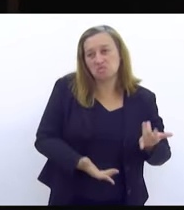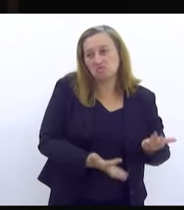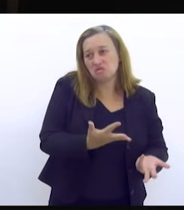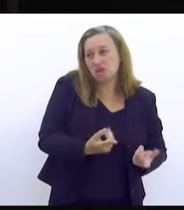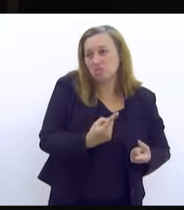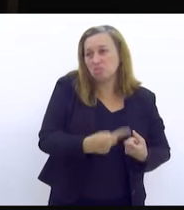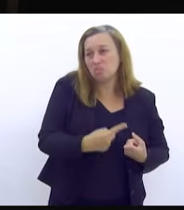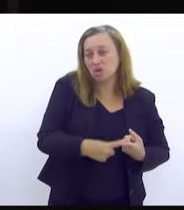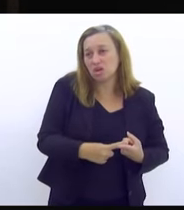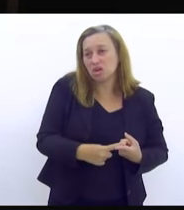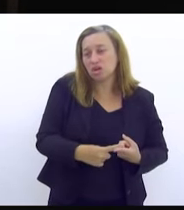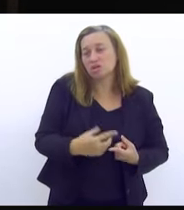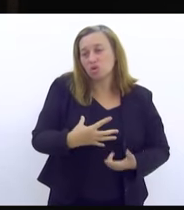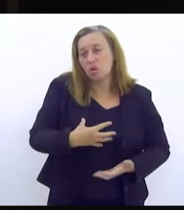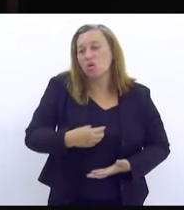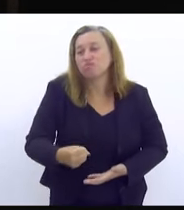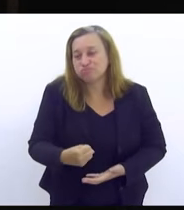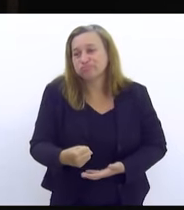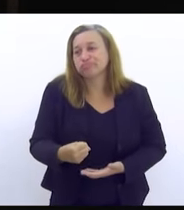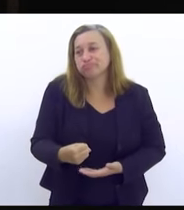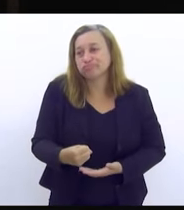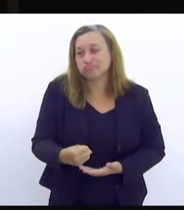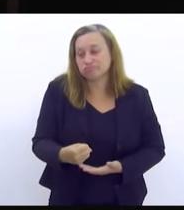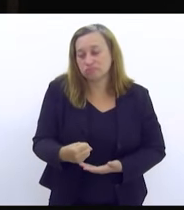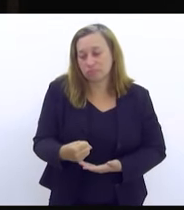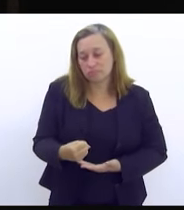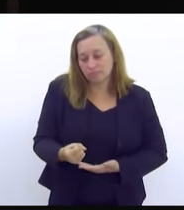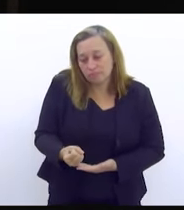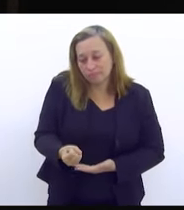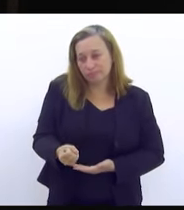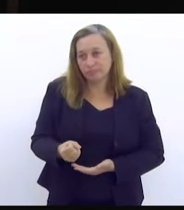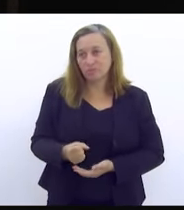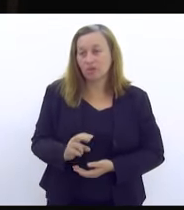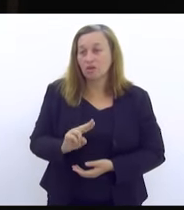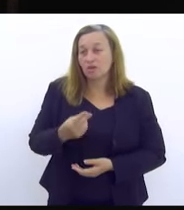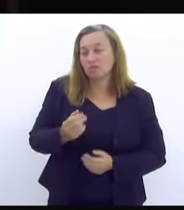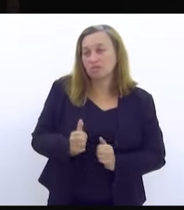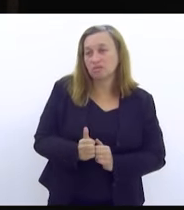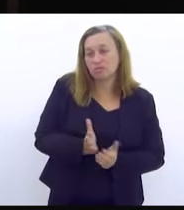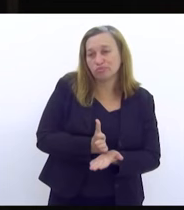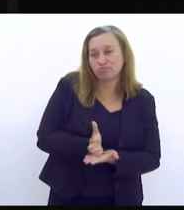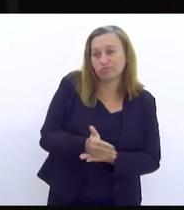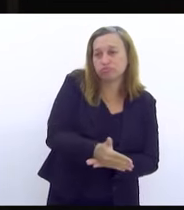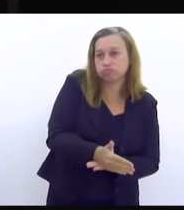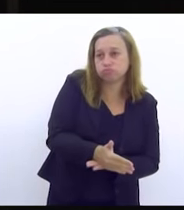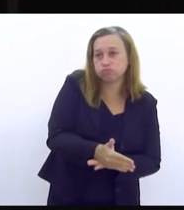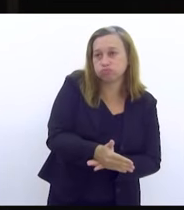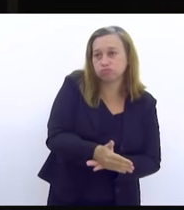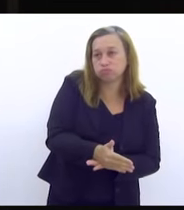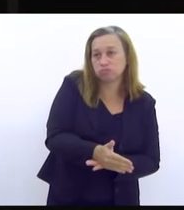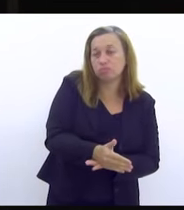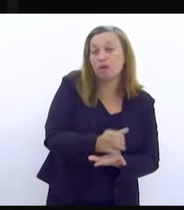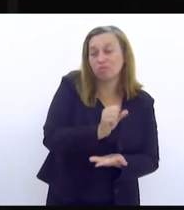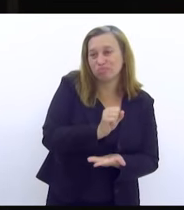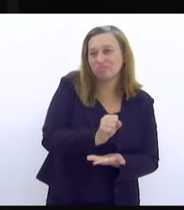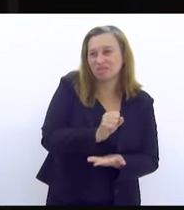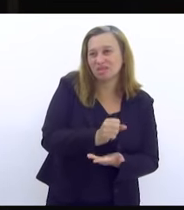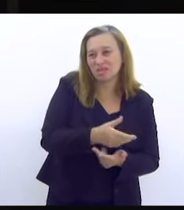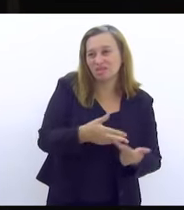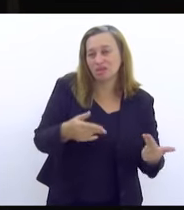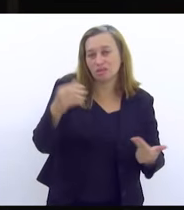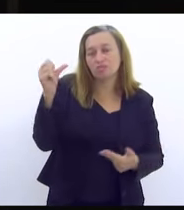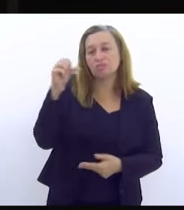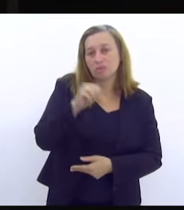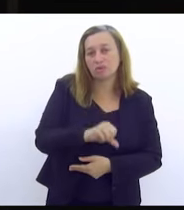eu teria tirado a minha vida, eu teria ou então seguido por um outro caminho, porque eu poderia muito bem ter feito coisas